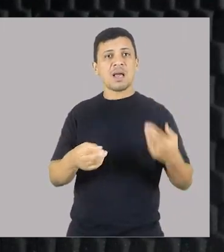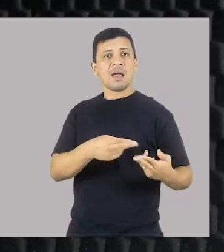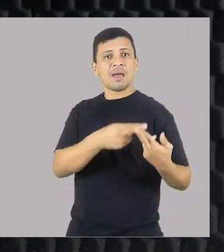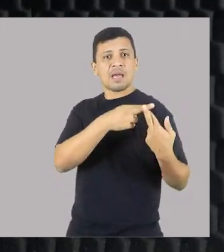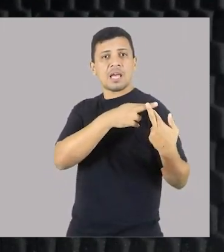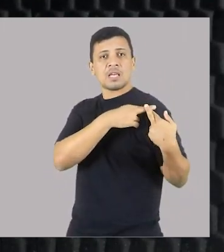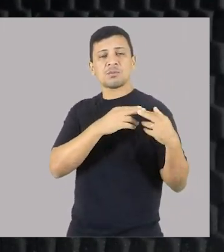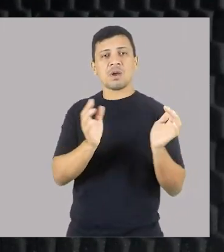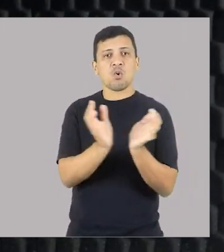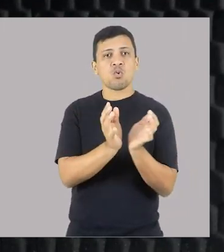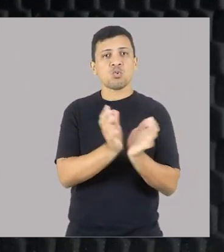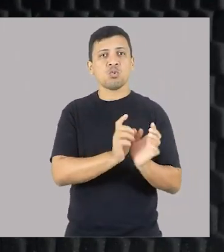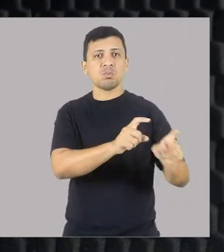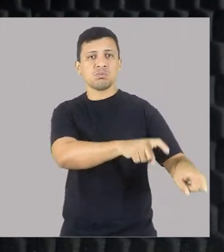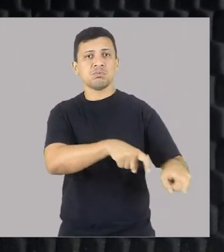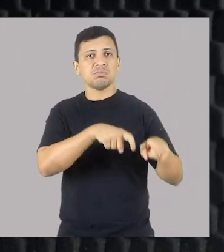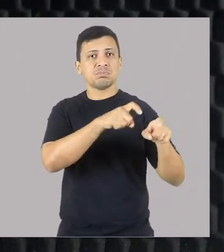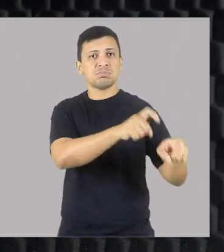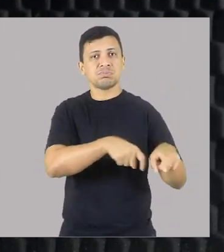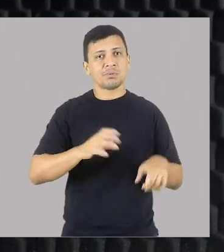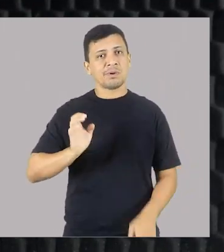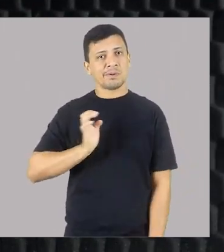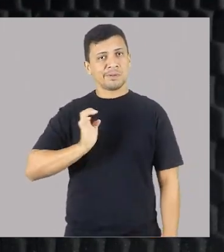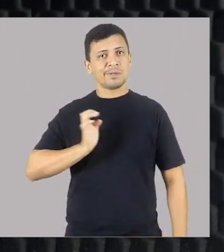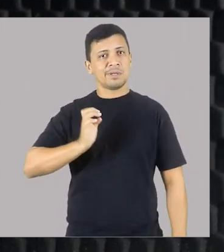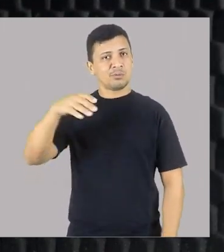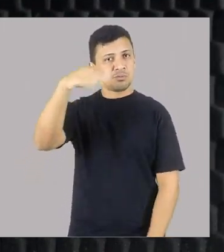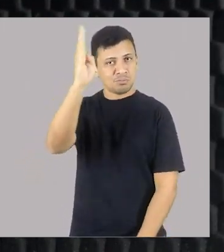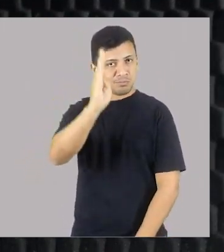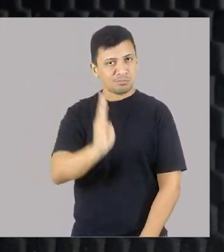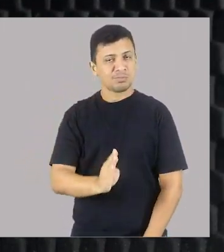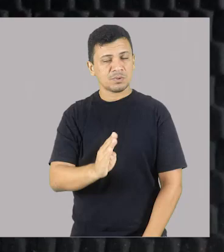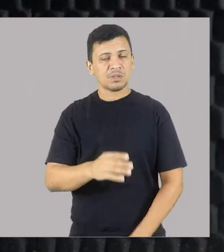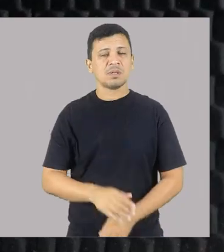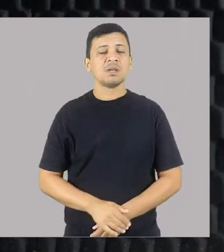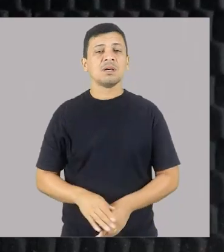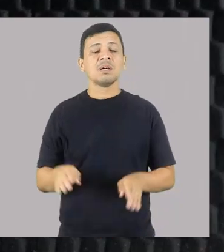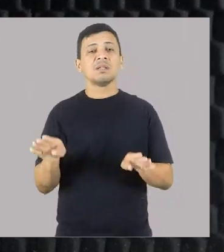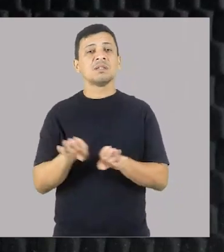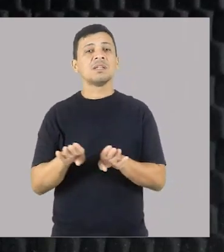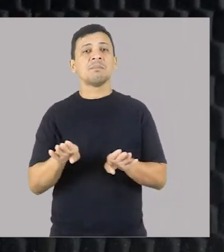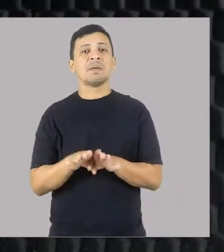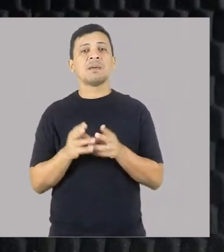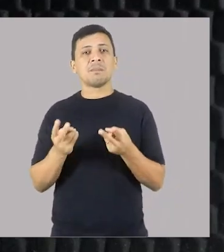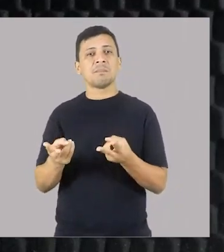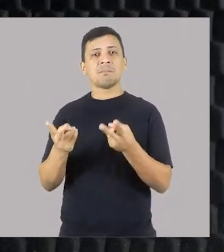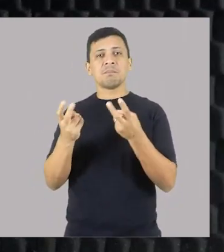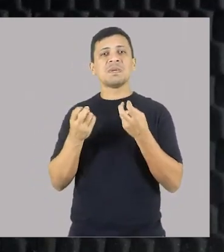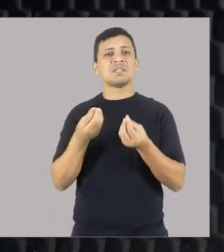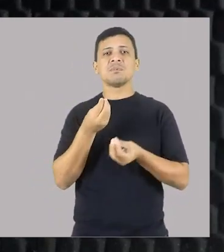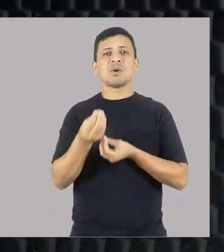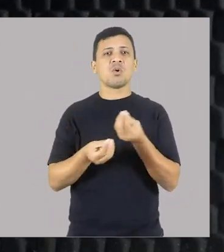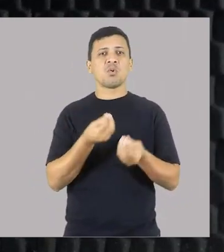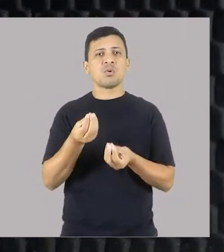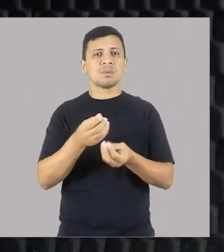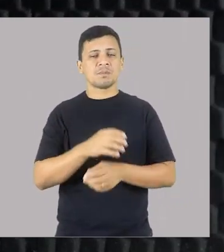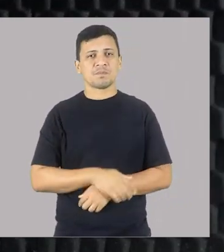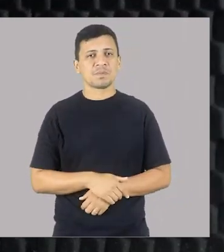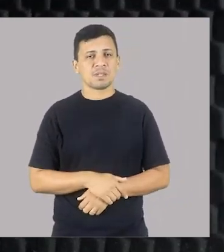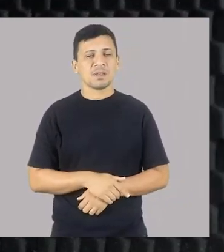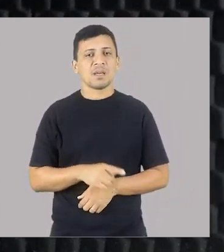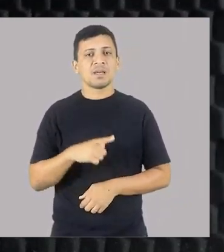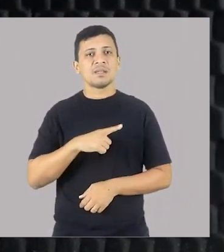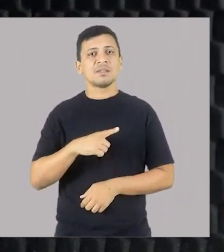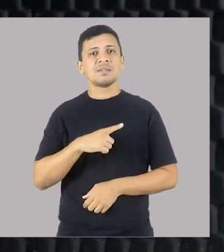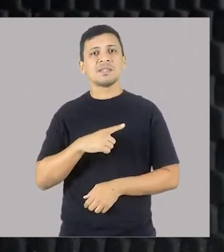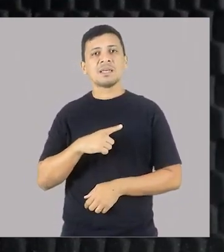rurais escravistas brasileiras. Esse centralismo também pode ser visto até pelas próprias imagens que